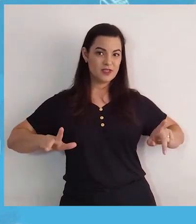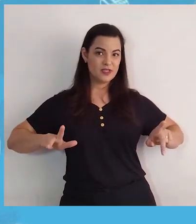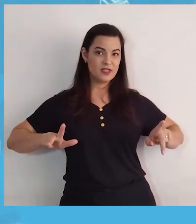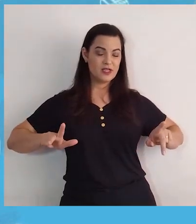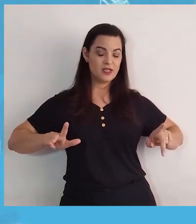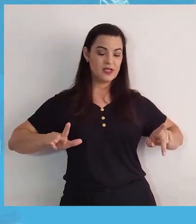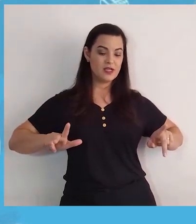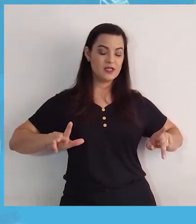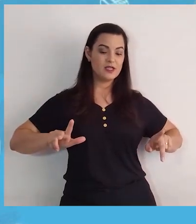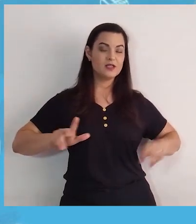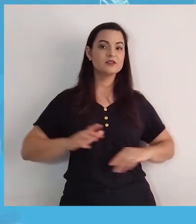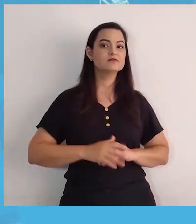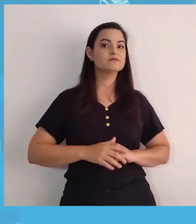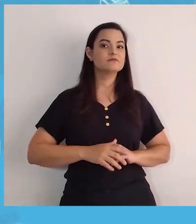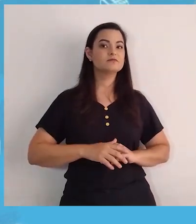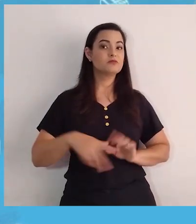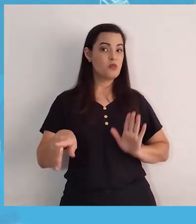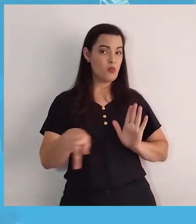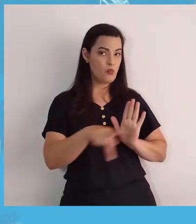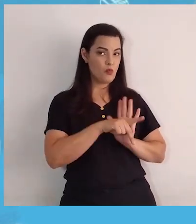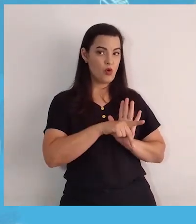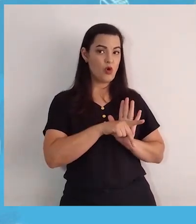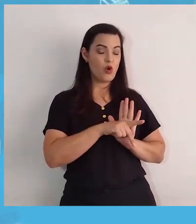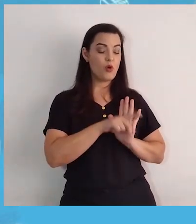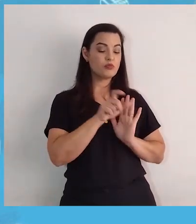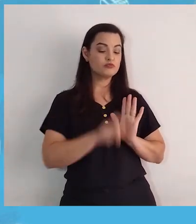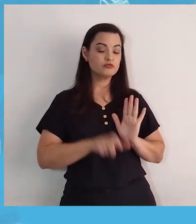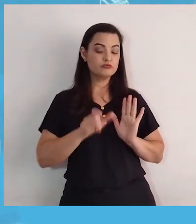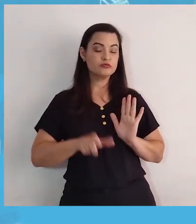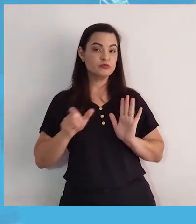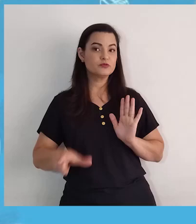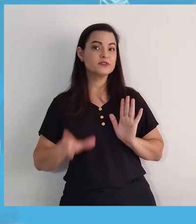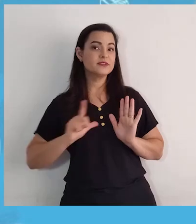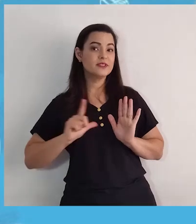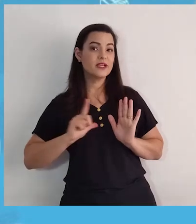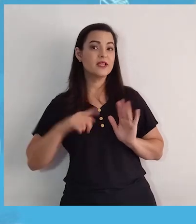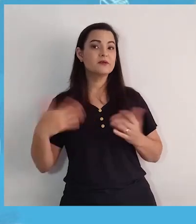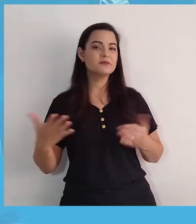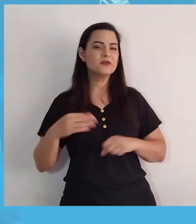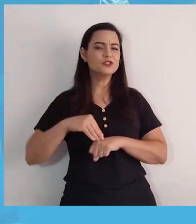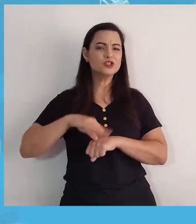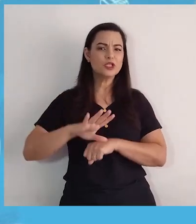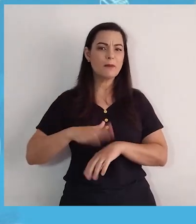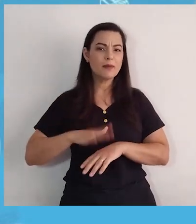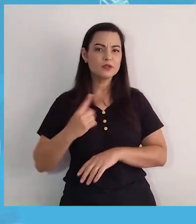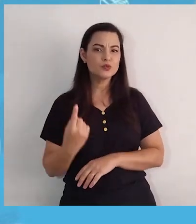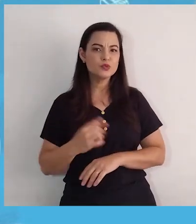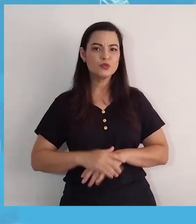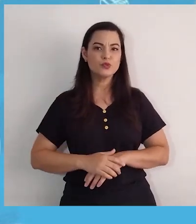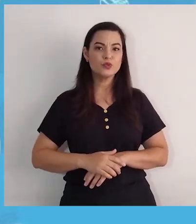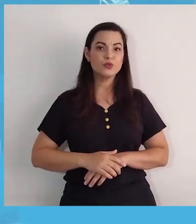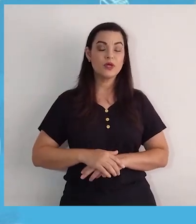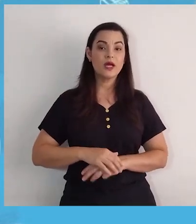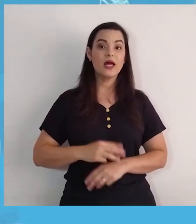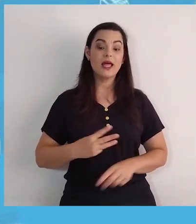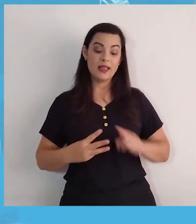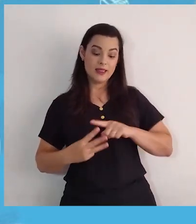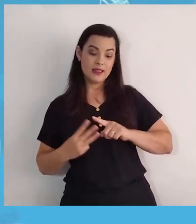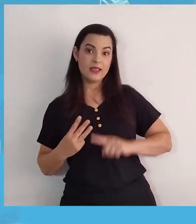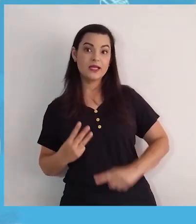Que casas são essas? Vou dar mais uma dica, hein? É a casa de 3